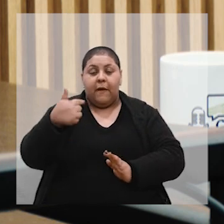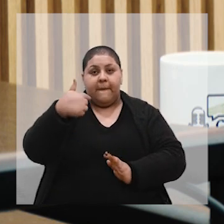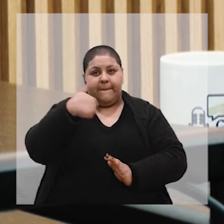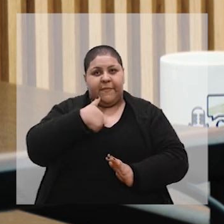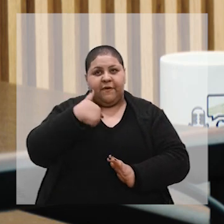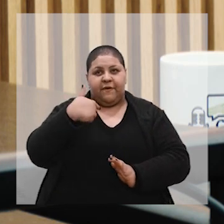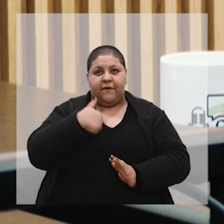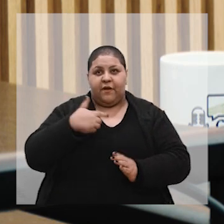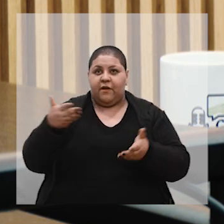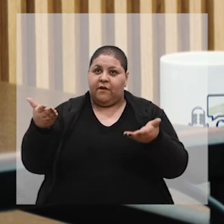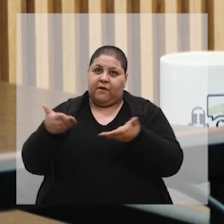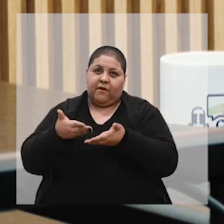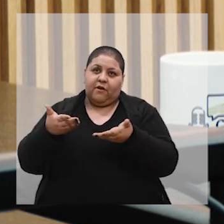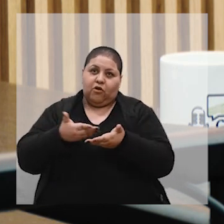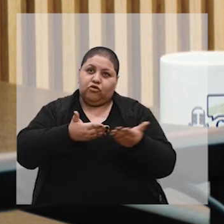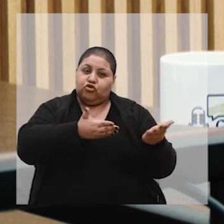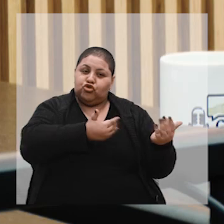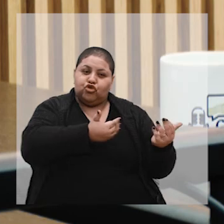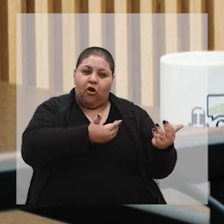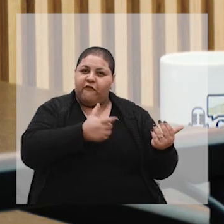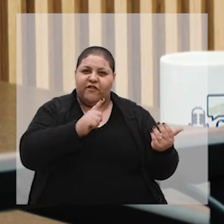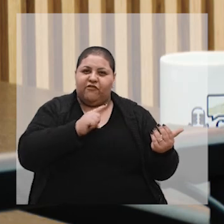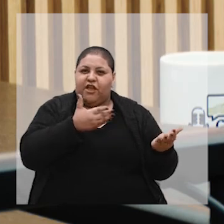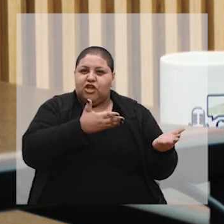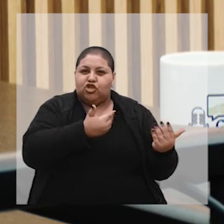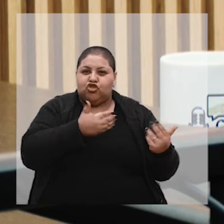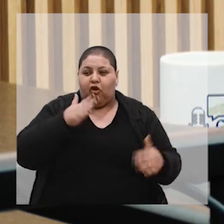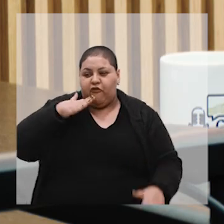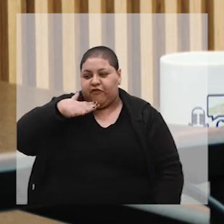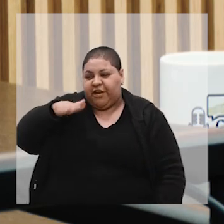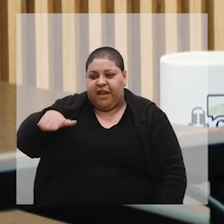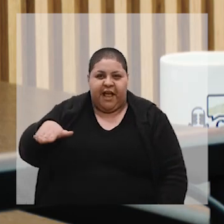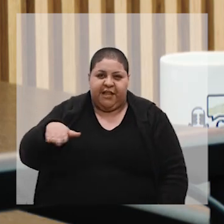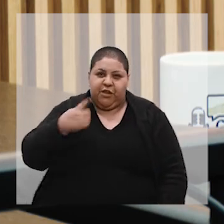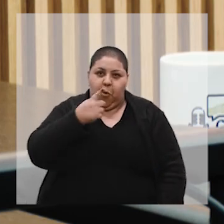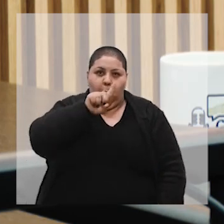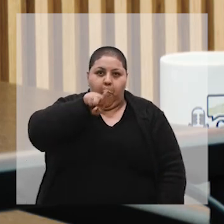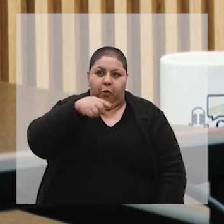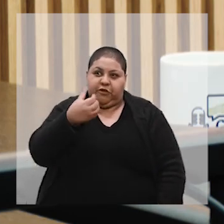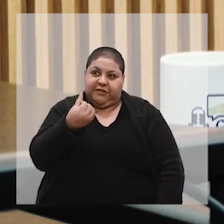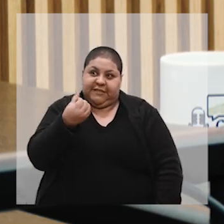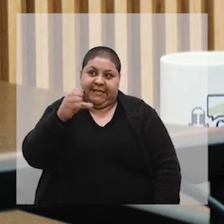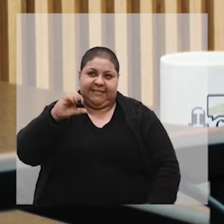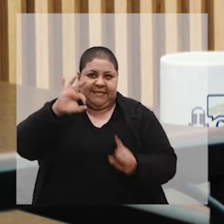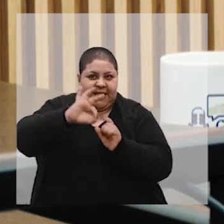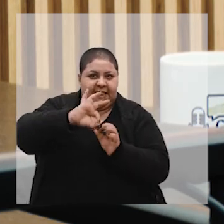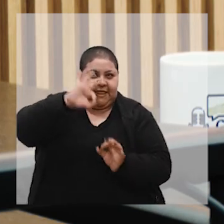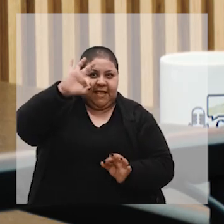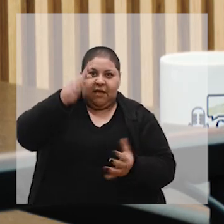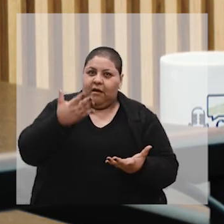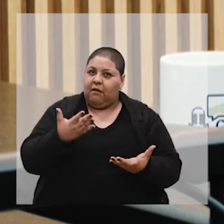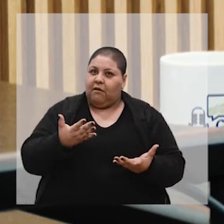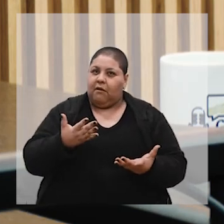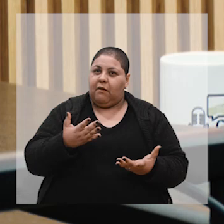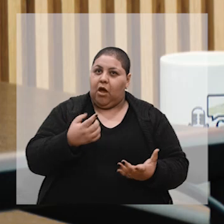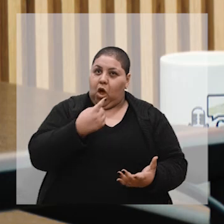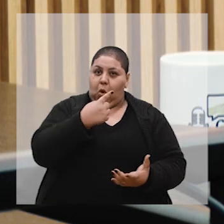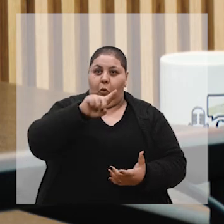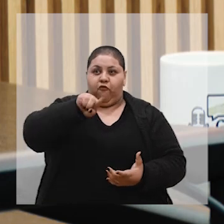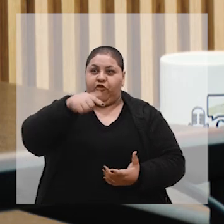pra nós, hoje em dia a molecada não tem molecada mais de 1,60 m. 1,60 m. A molecada Sub-15